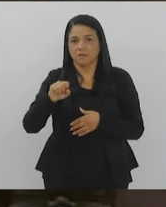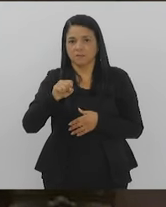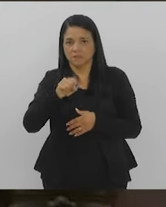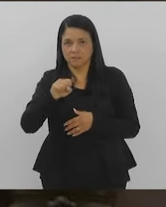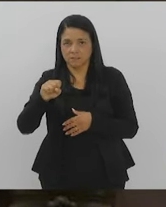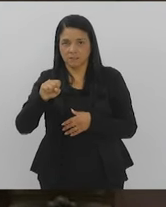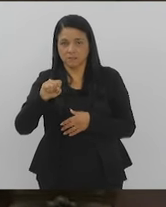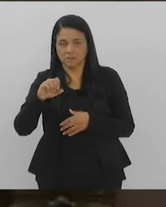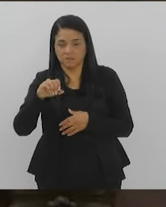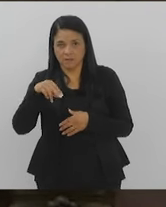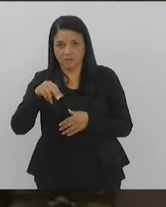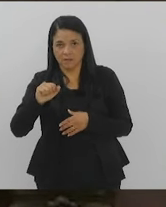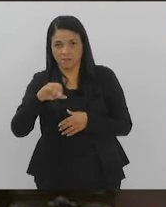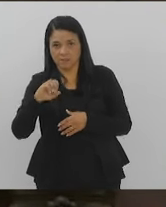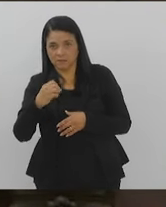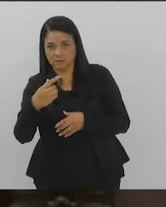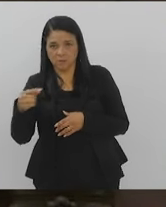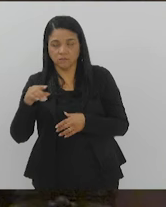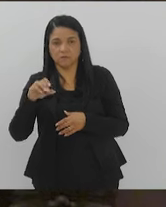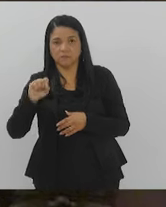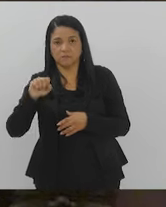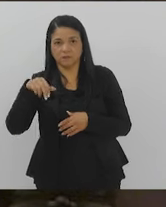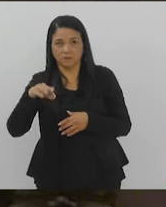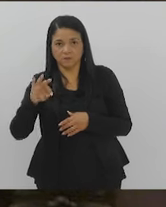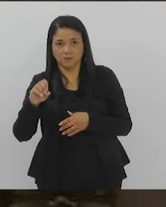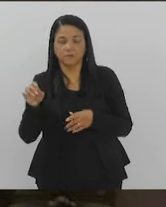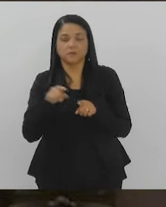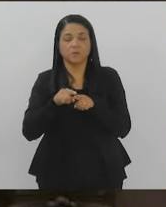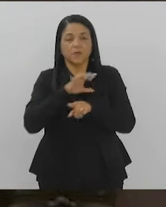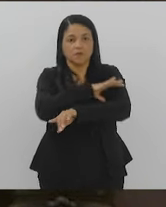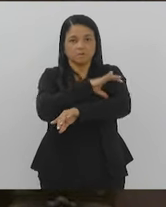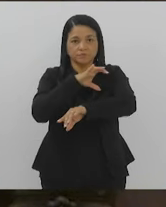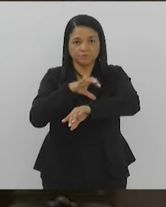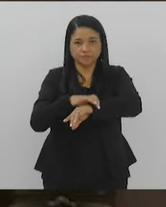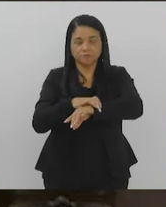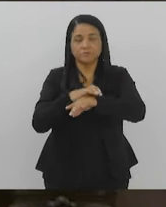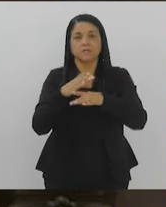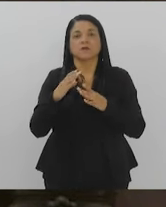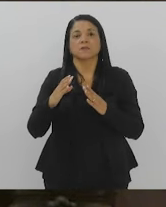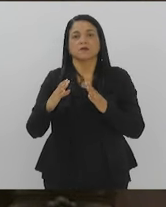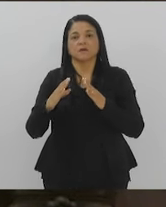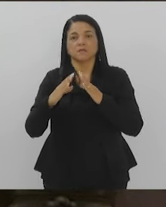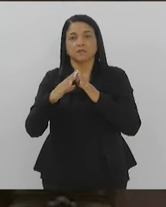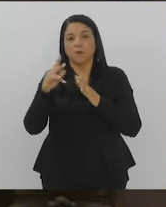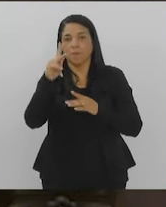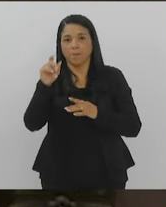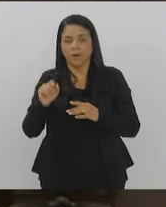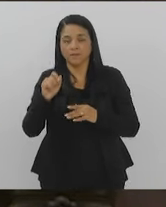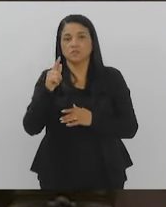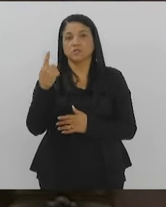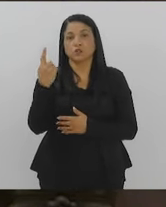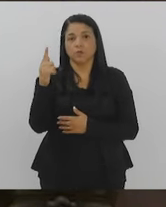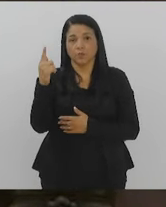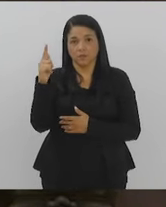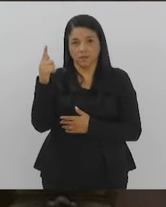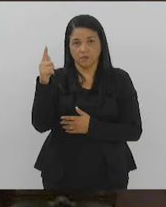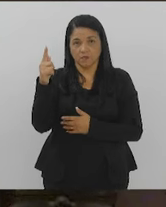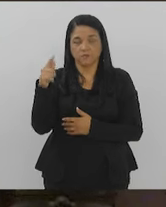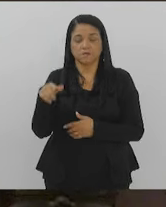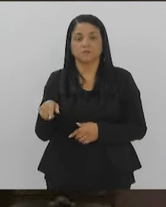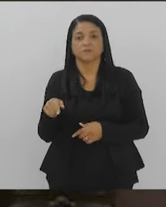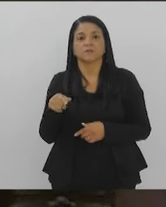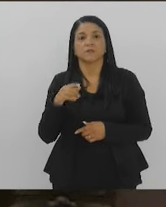pastora Denise Aguiar, Assembleia de Deus, Catedral da Paz, Goiânia, Goiás,